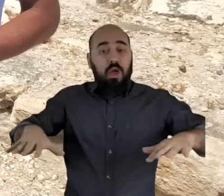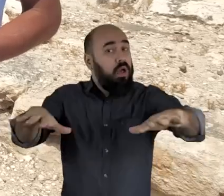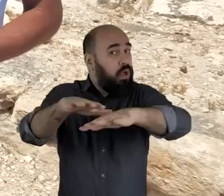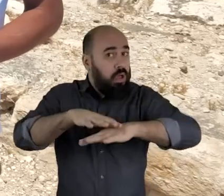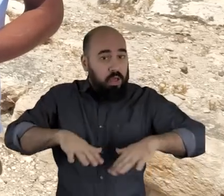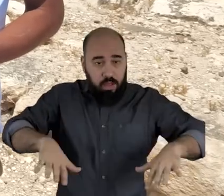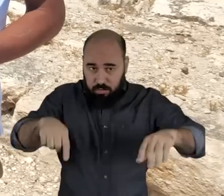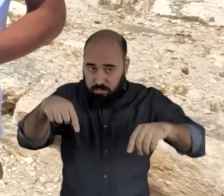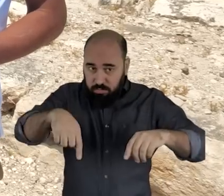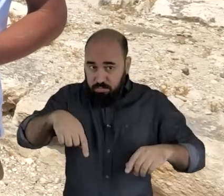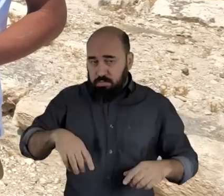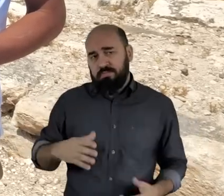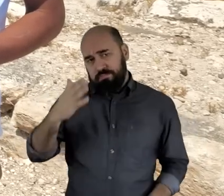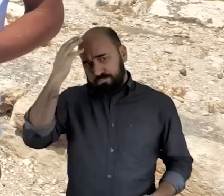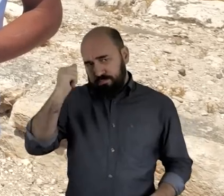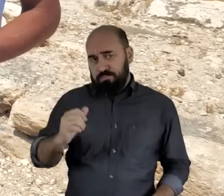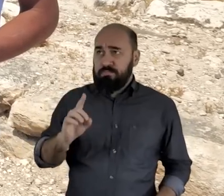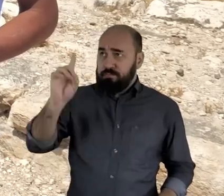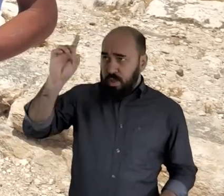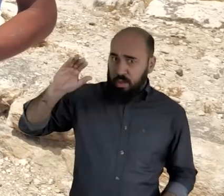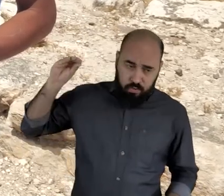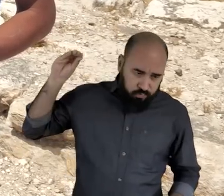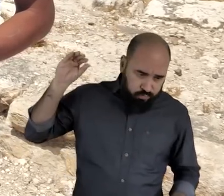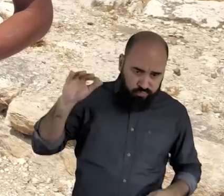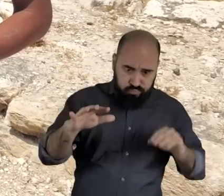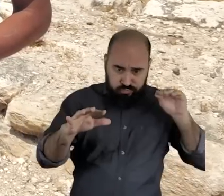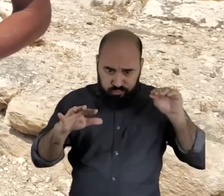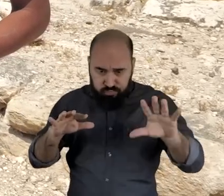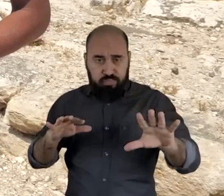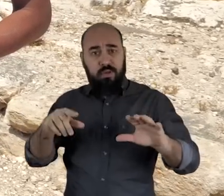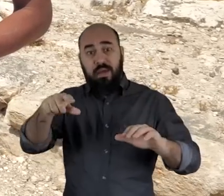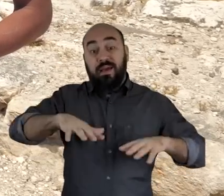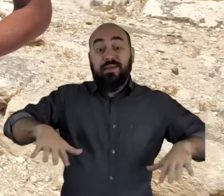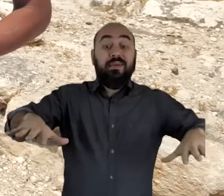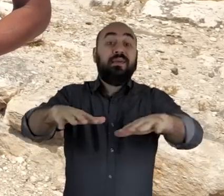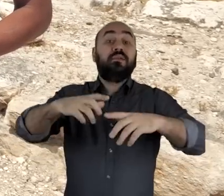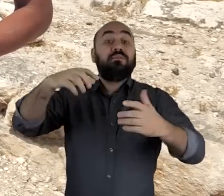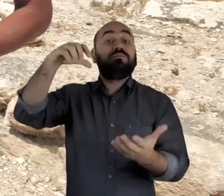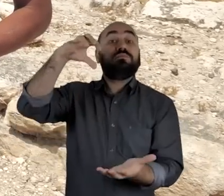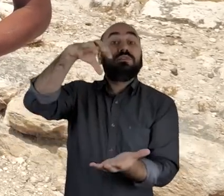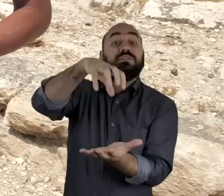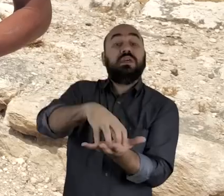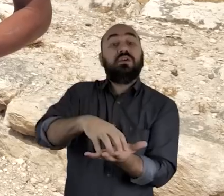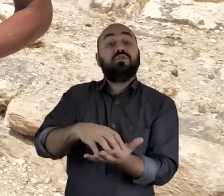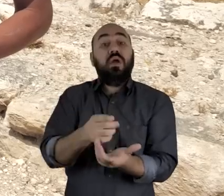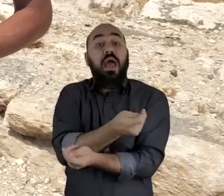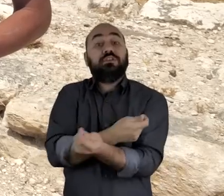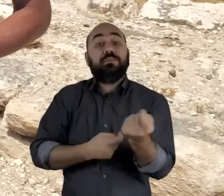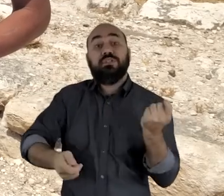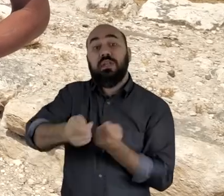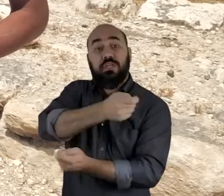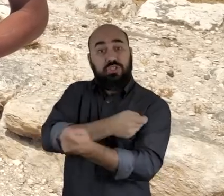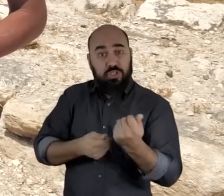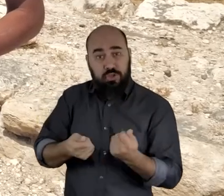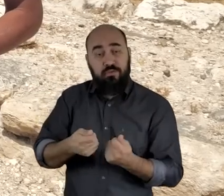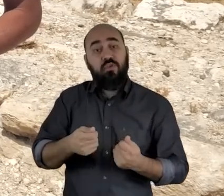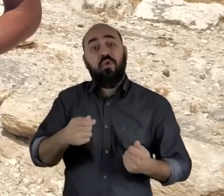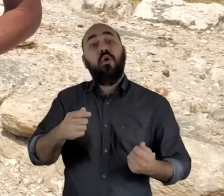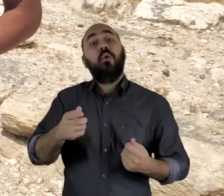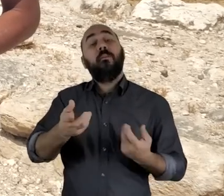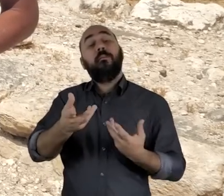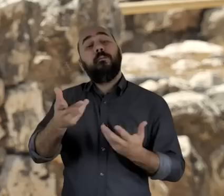Bíblia. Deus estava aqui. Era basicamente um centro administrativo e era decidido quem poderia entrar na cidade e